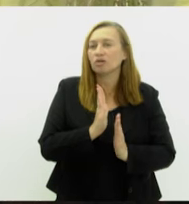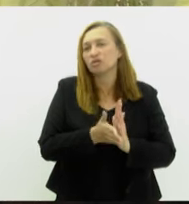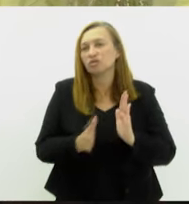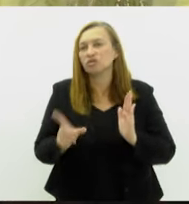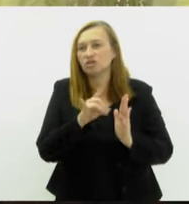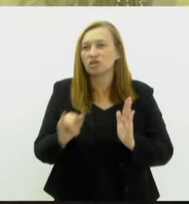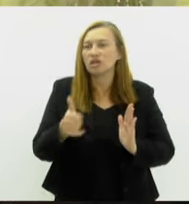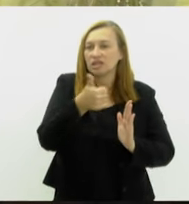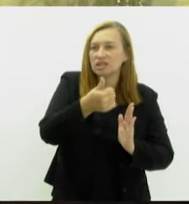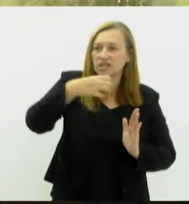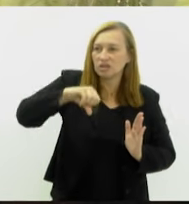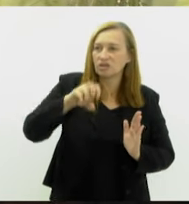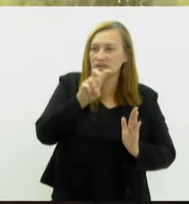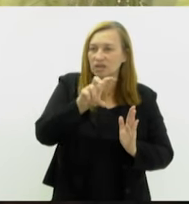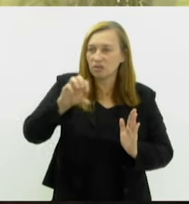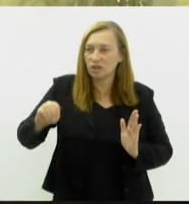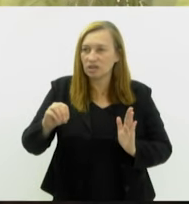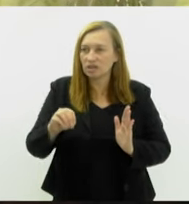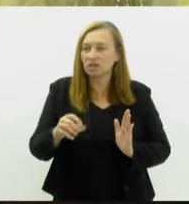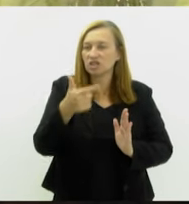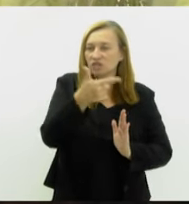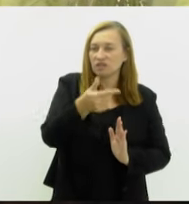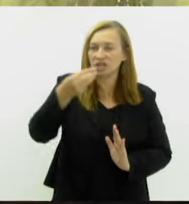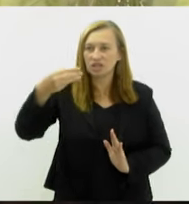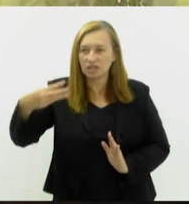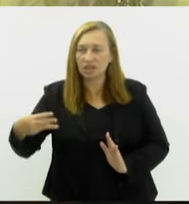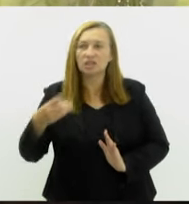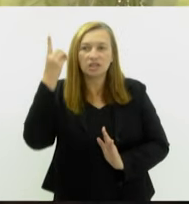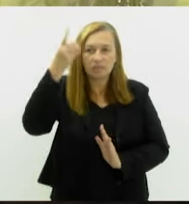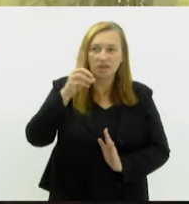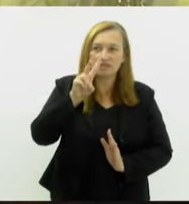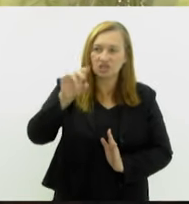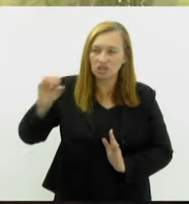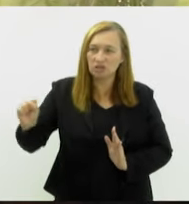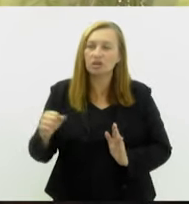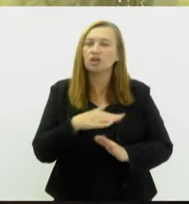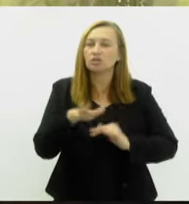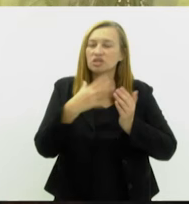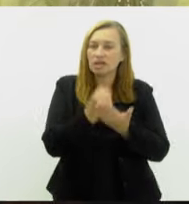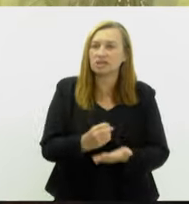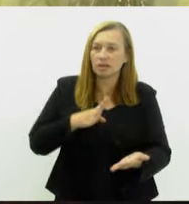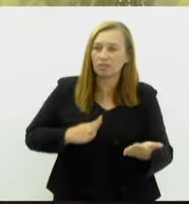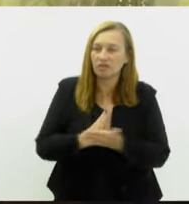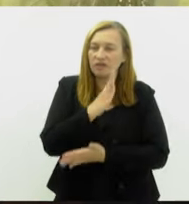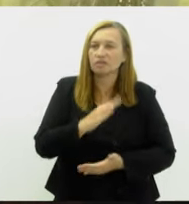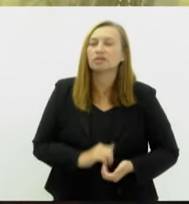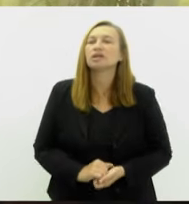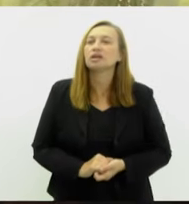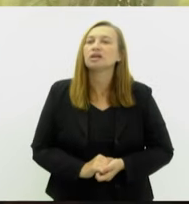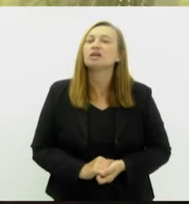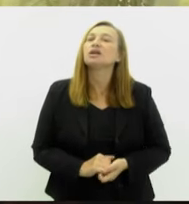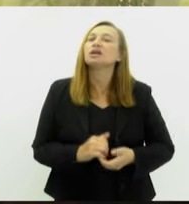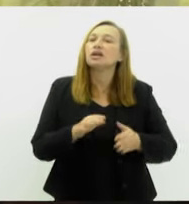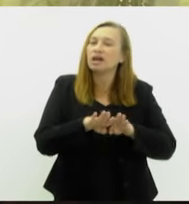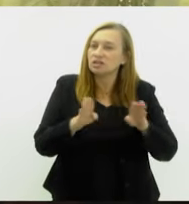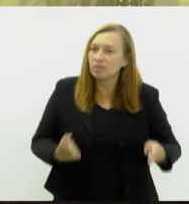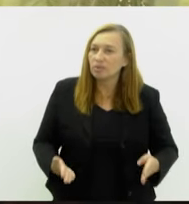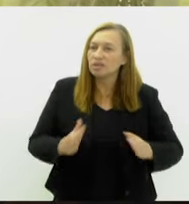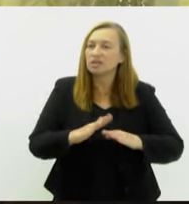lei 1950 de 23 do deputado Vinícius Cozzolino. Senhores que aprovam, como estão aprovados. Há sobre a